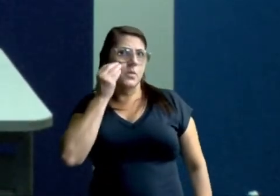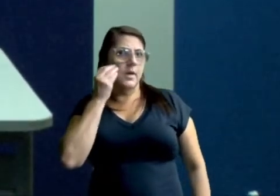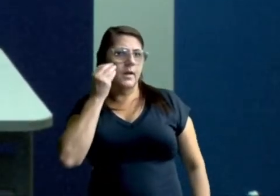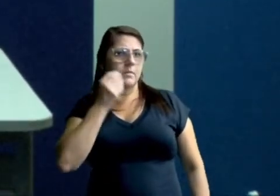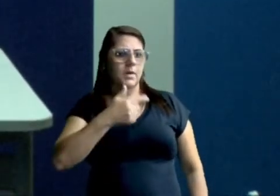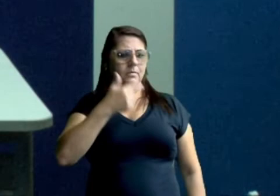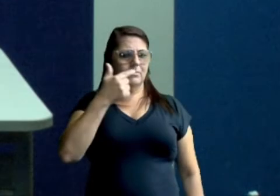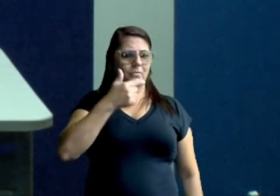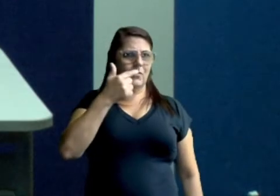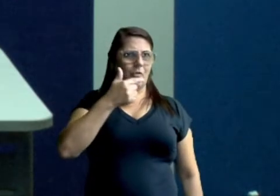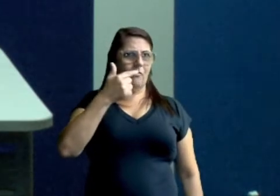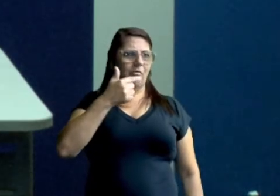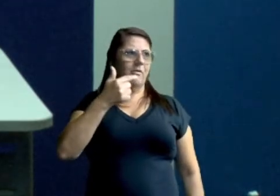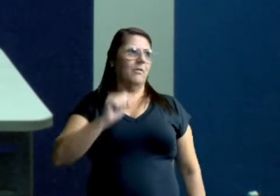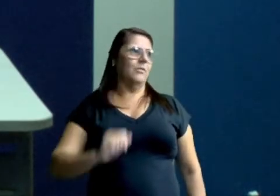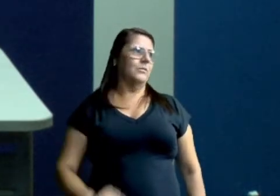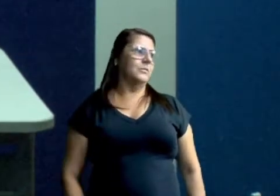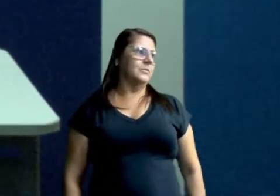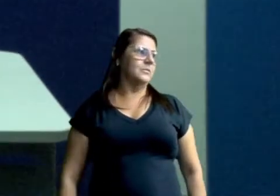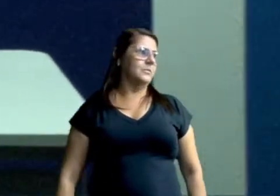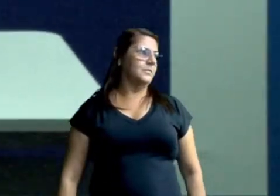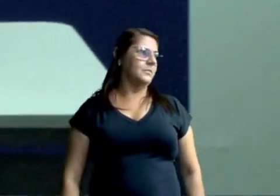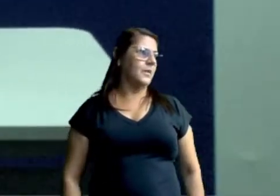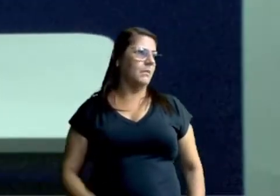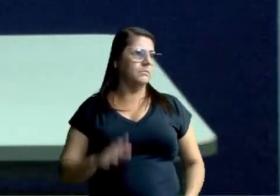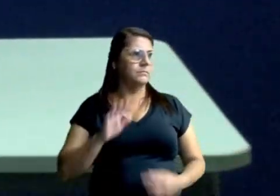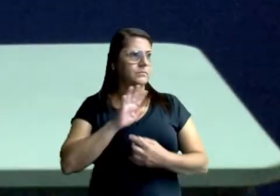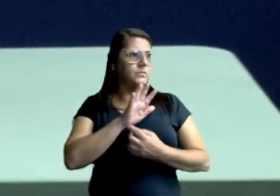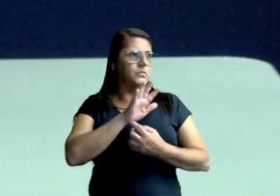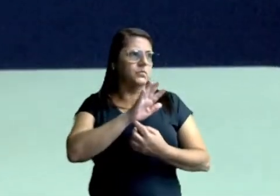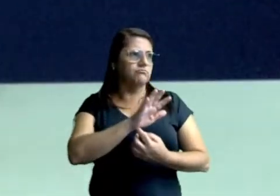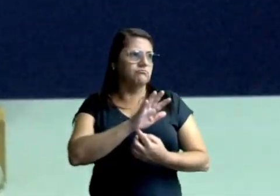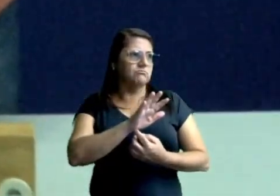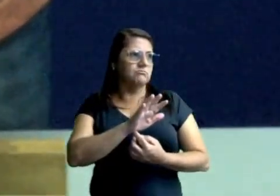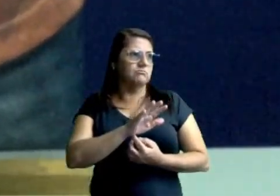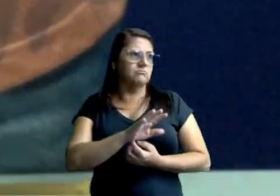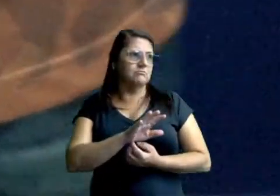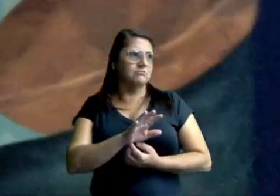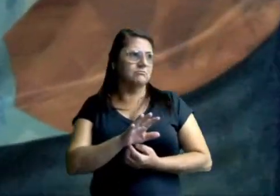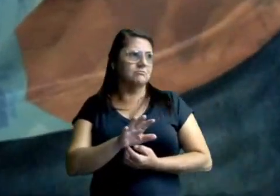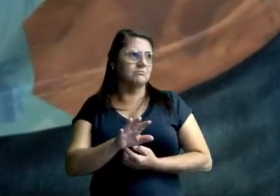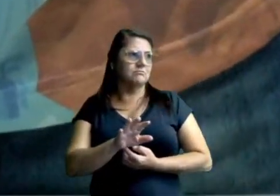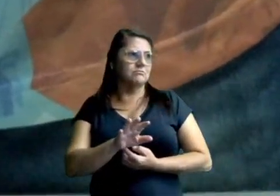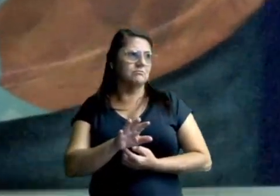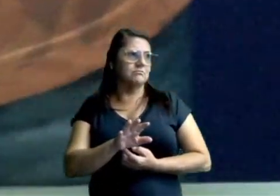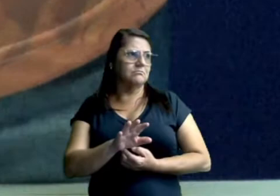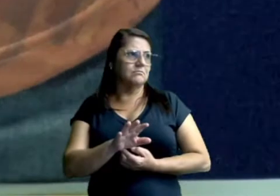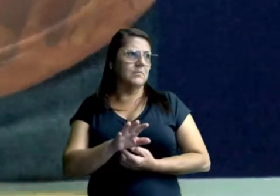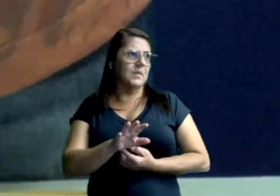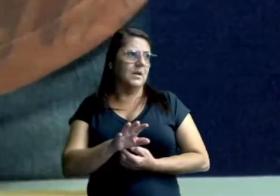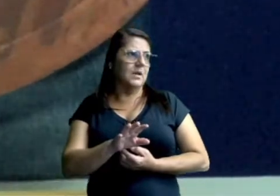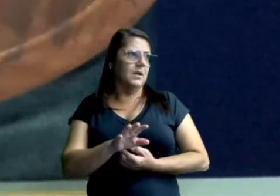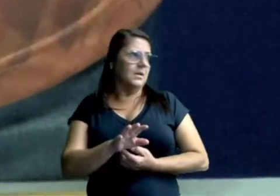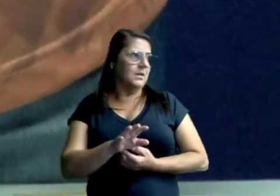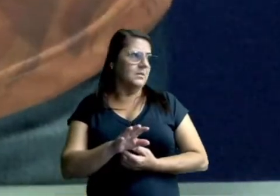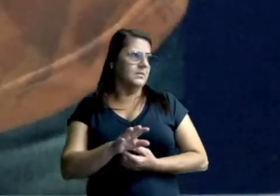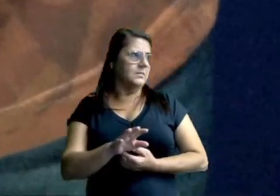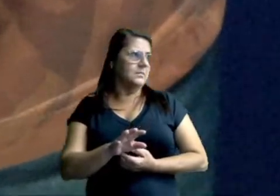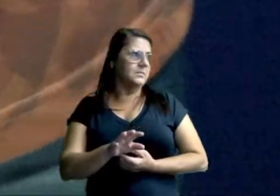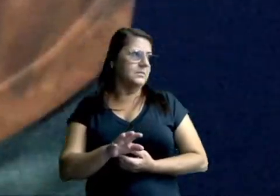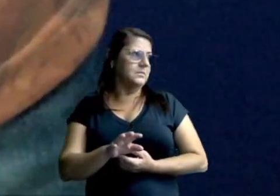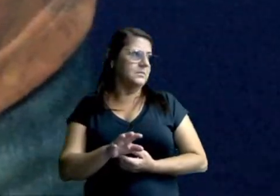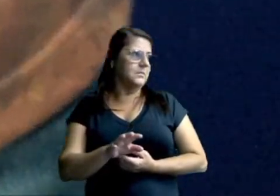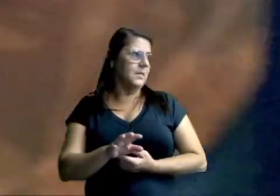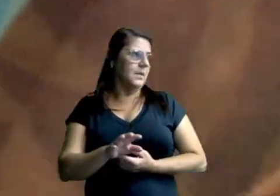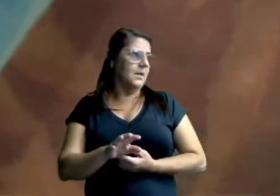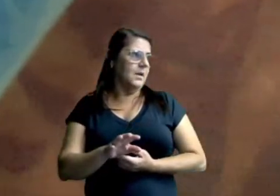eu tenho... Foca aqui. Dá para focar? Eu tenho um dinamômetro, tá? Aquele média. Deixa eu até tirar ele aqui para mostrar melhor